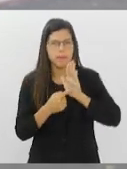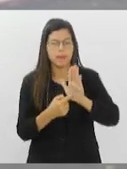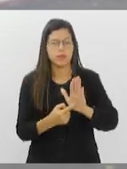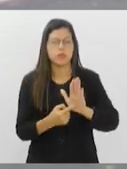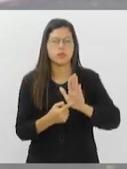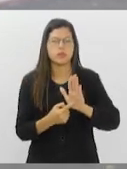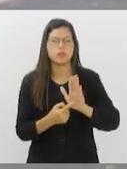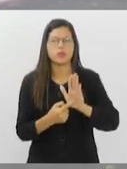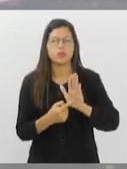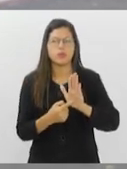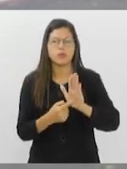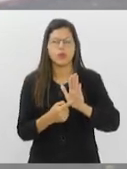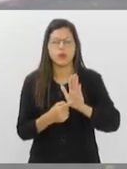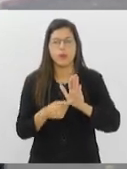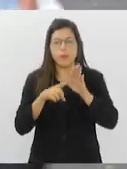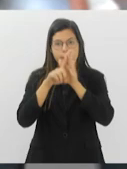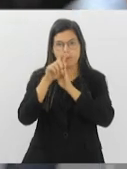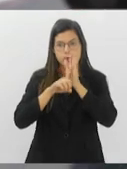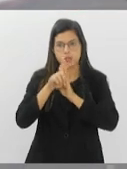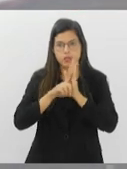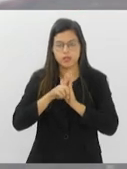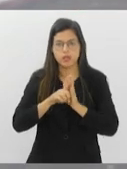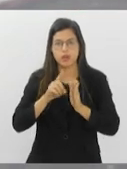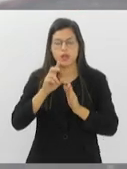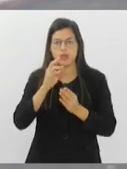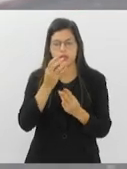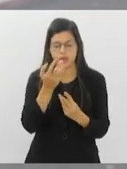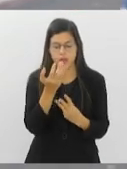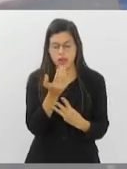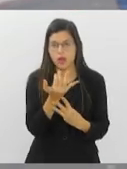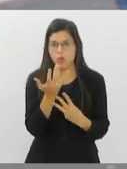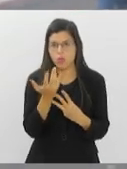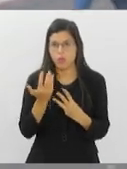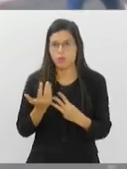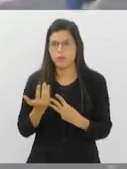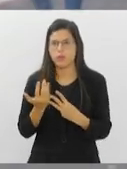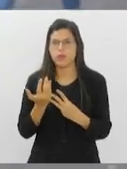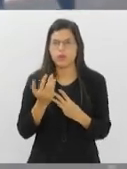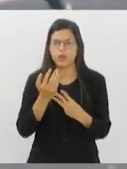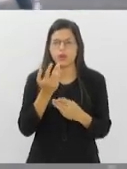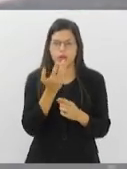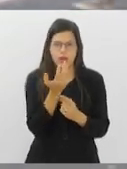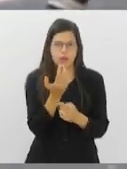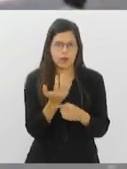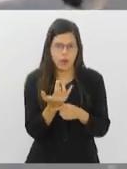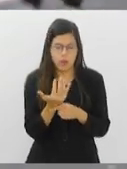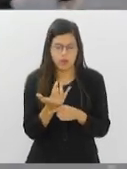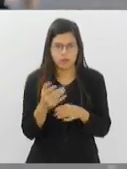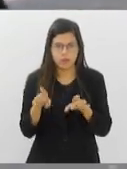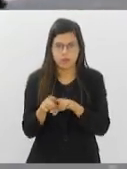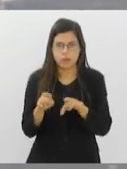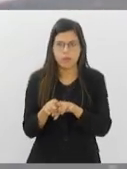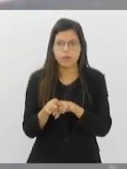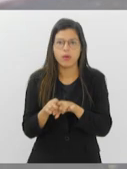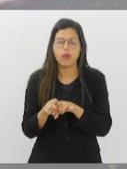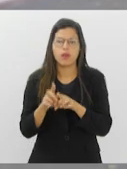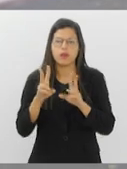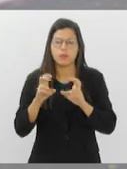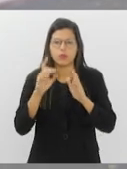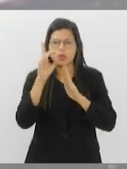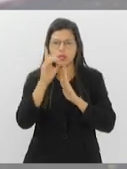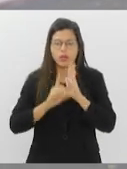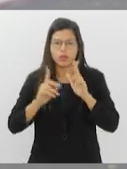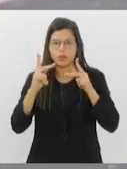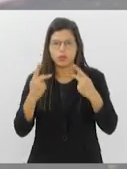Vicente, segundo pesquisadores da UF e da UERJ, eles fizeram um levantamento baseado nos dados do Ministério dos Direitos Humanos e da